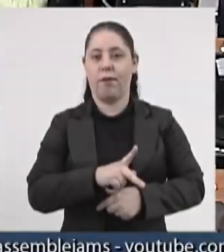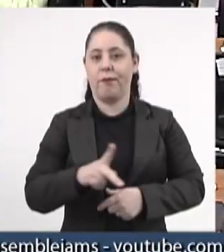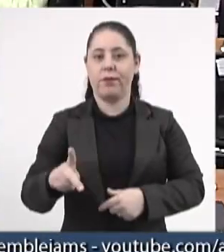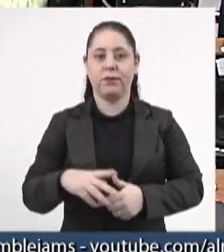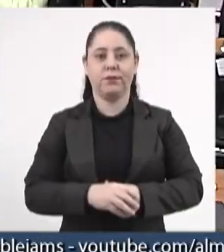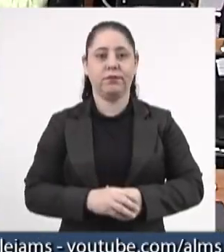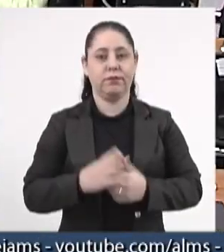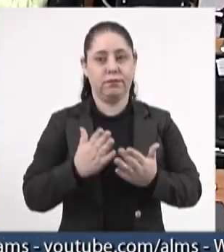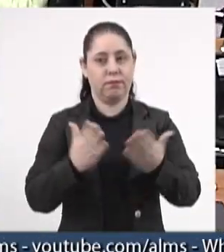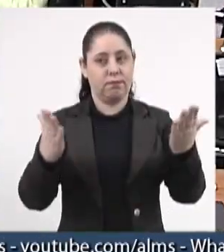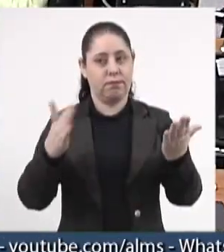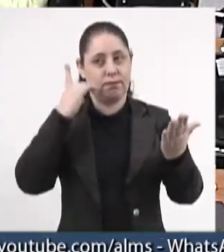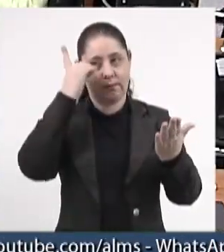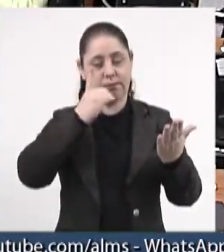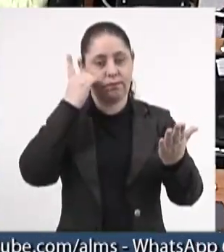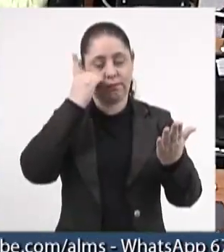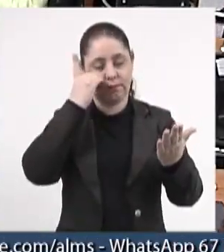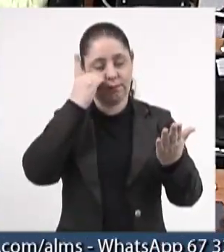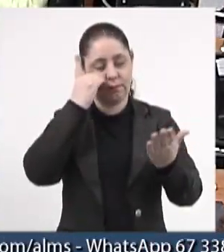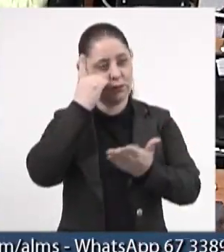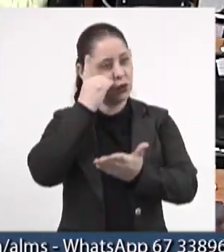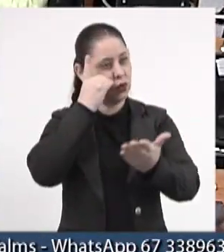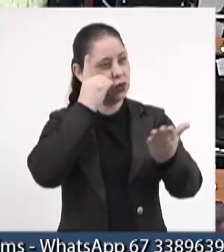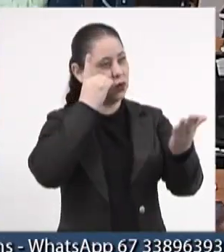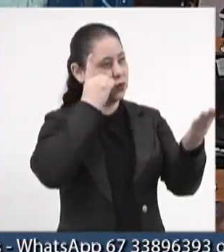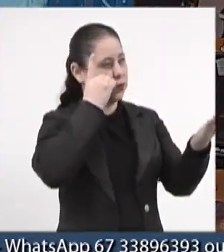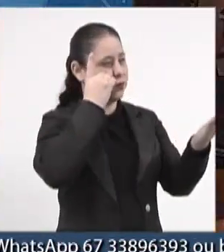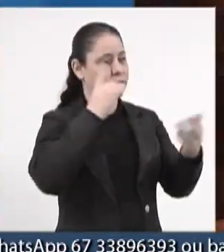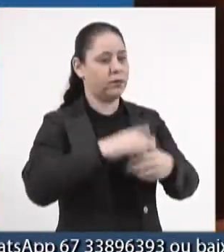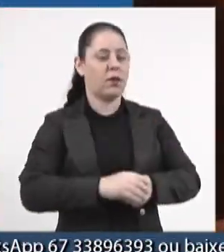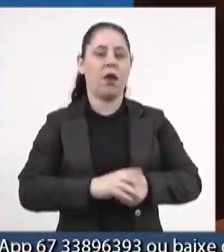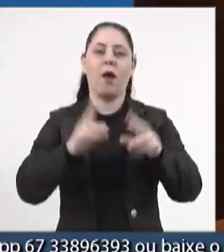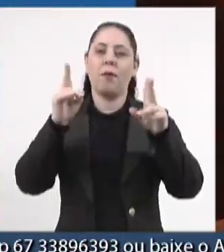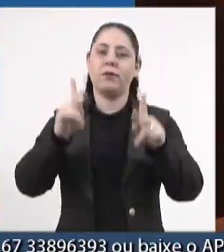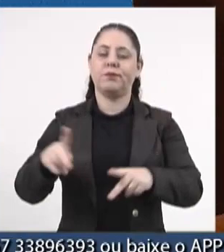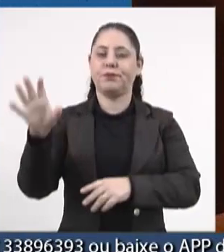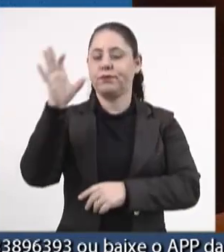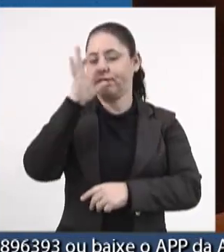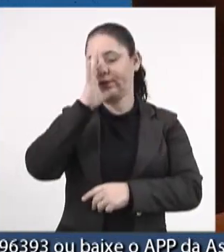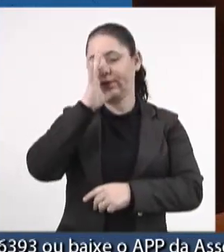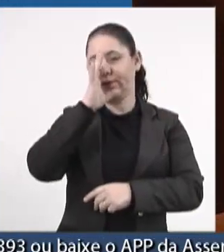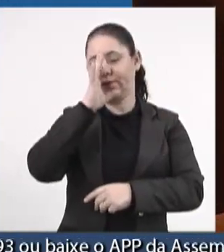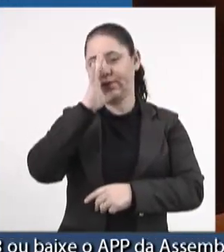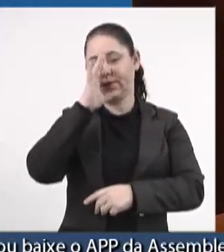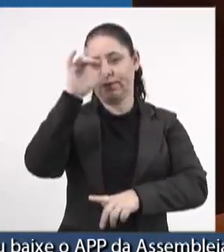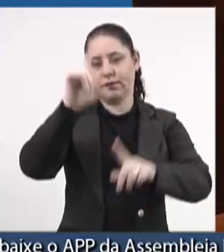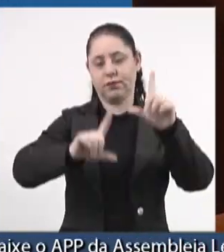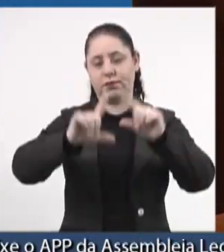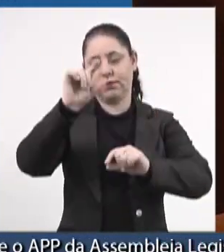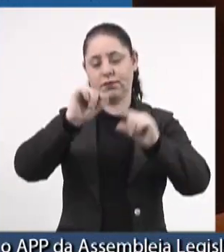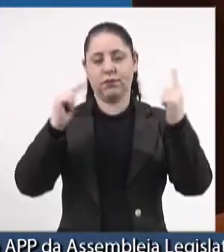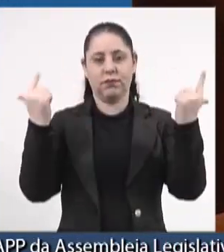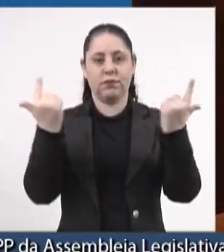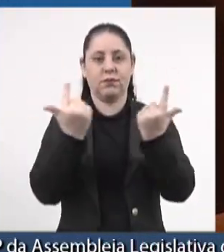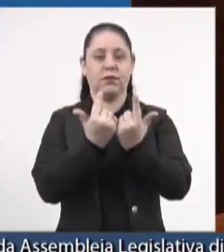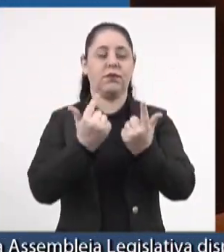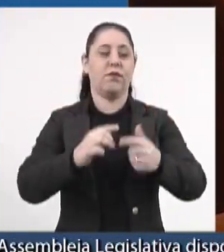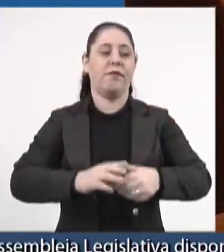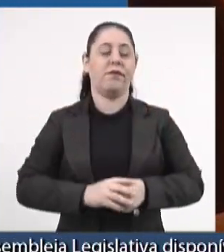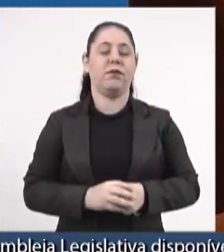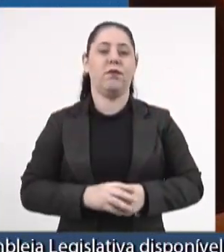Senhor presidente, senhores deputados, senhoras e senhores, população que nos assiste através da TV